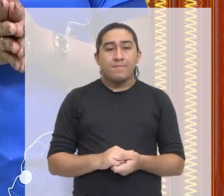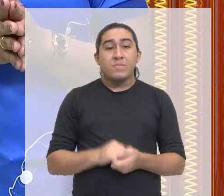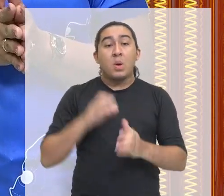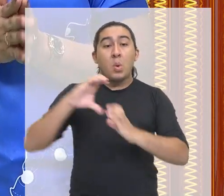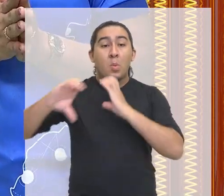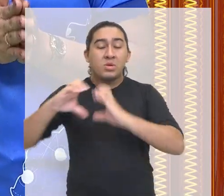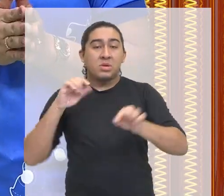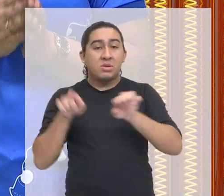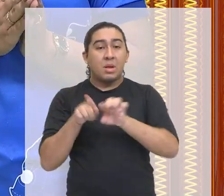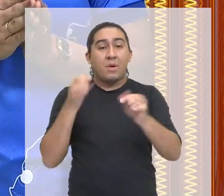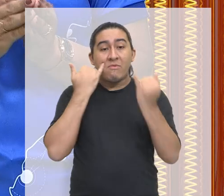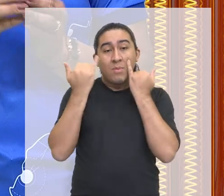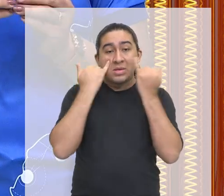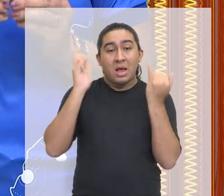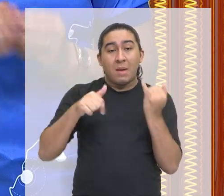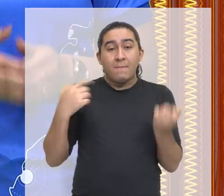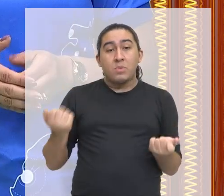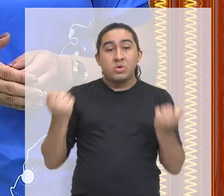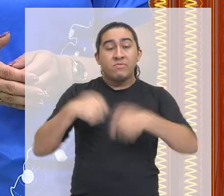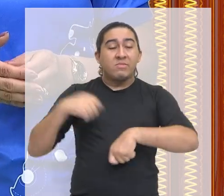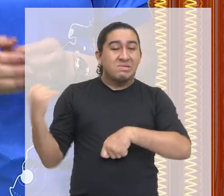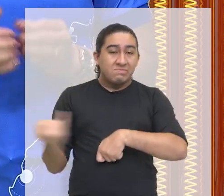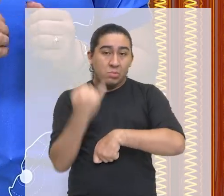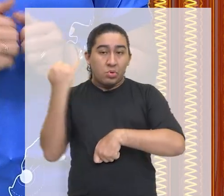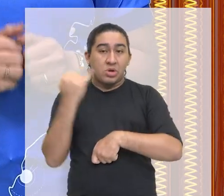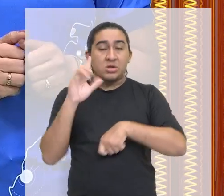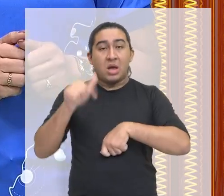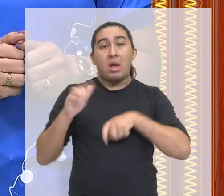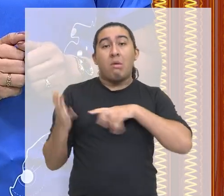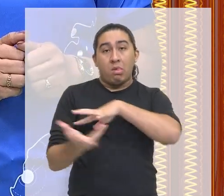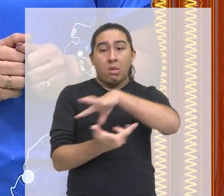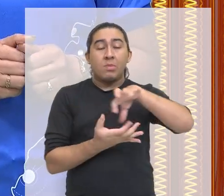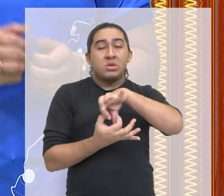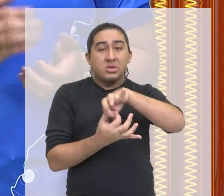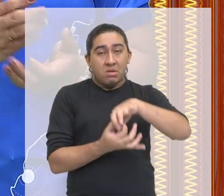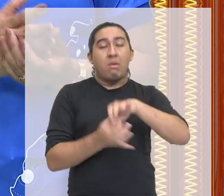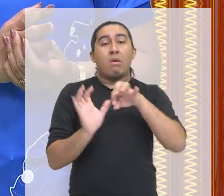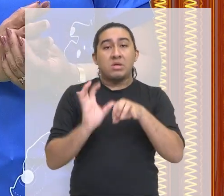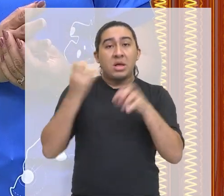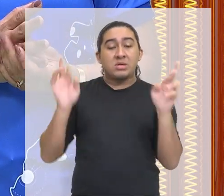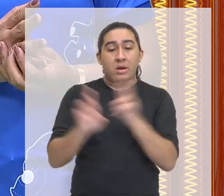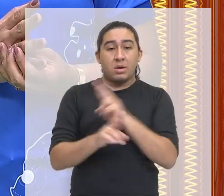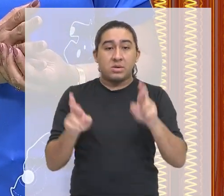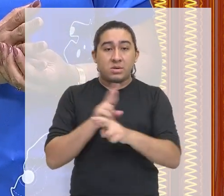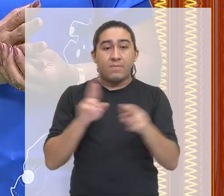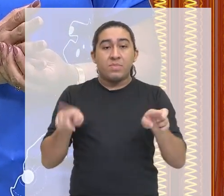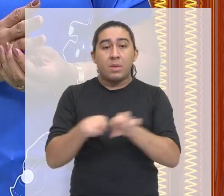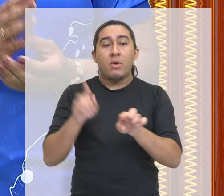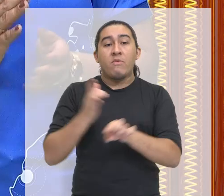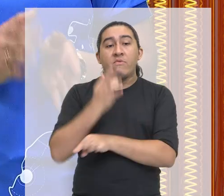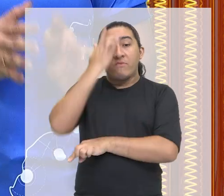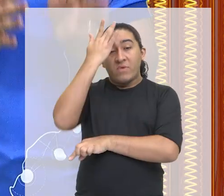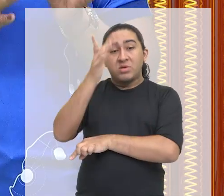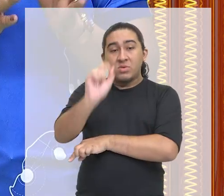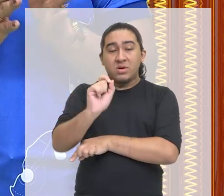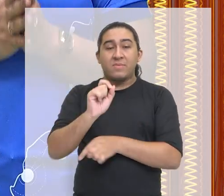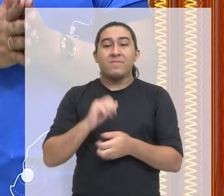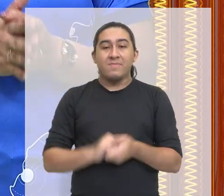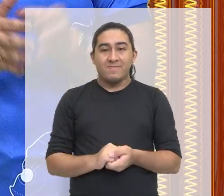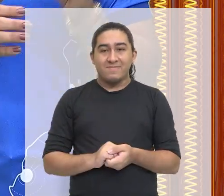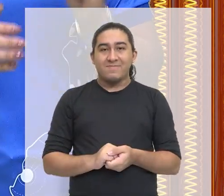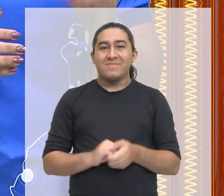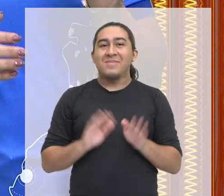comunicação e informação desempenham papéis cruciais na globalização, facilitando a